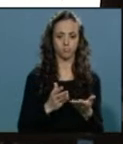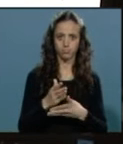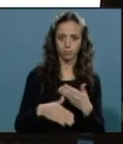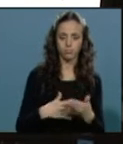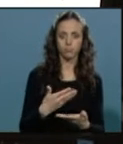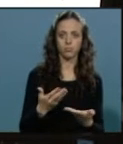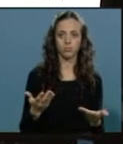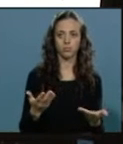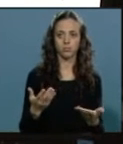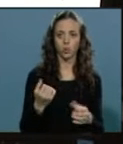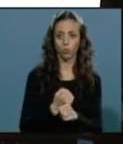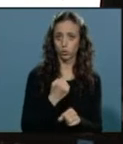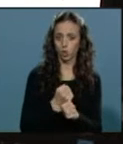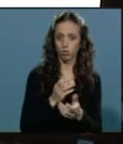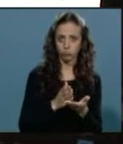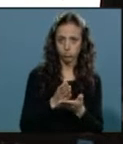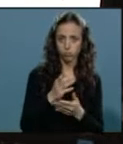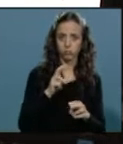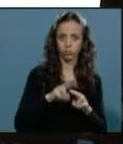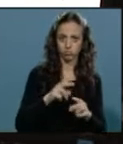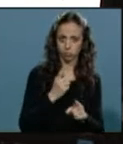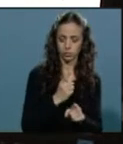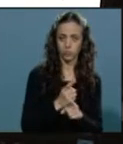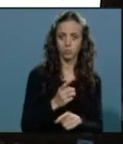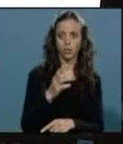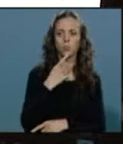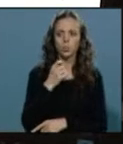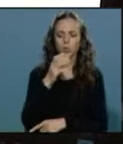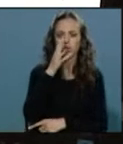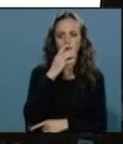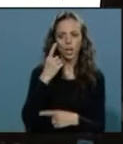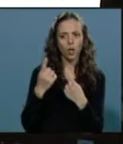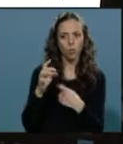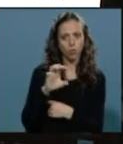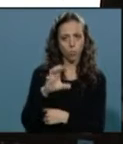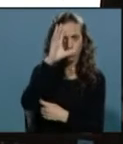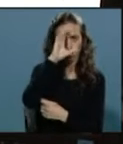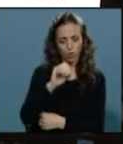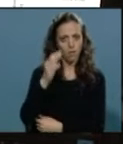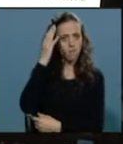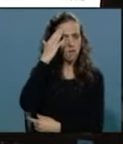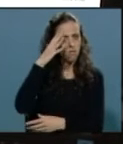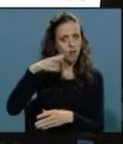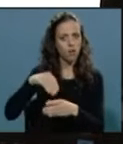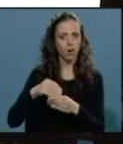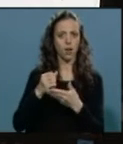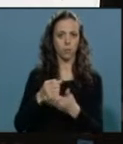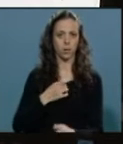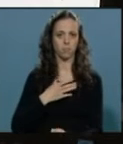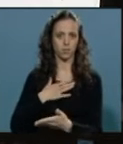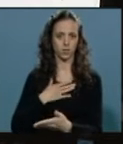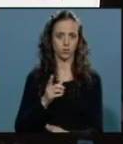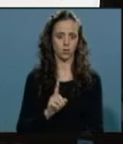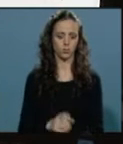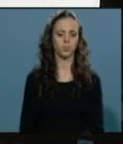mantêm os seus funcionários e se pergunte se há algum mecanismo que o governo preveja para auxiliar estas empresas. Eu